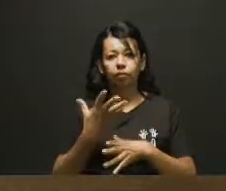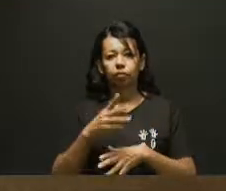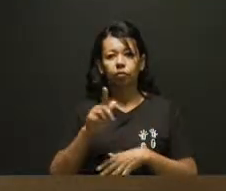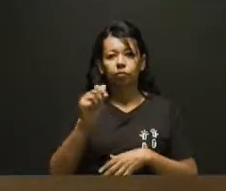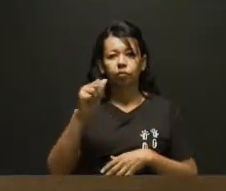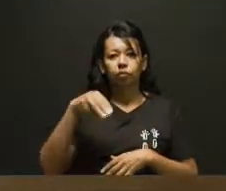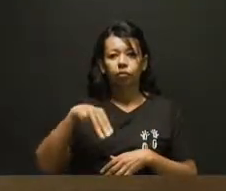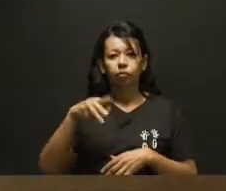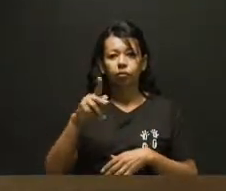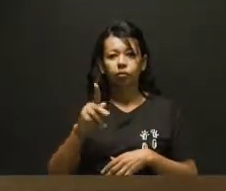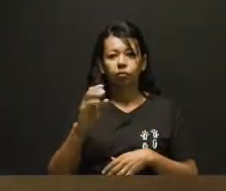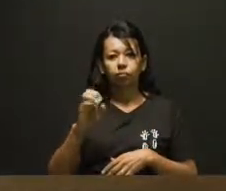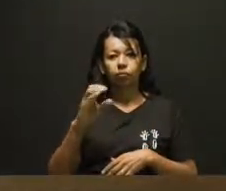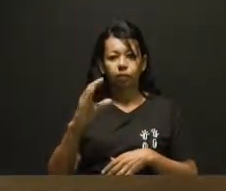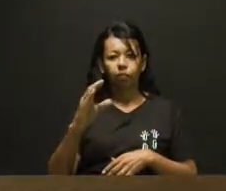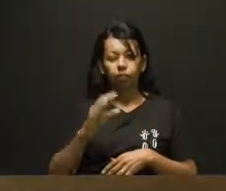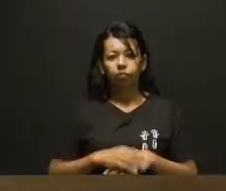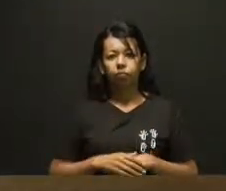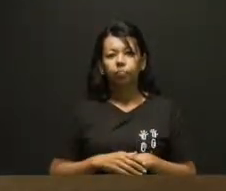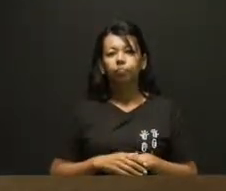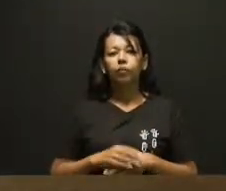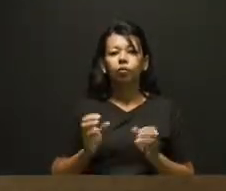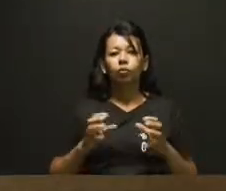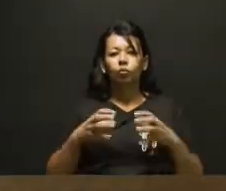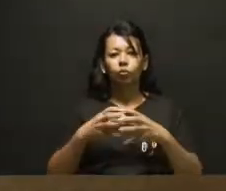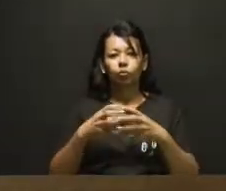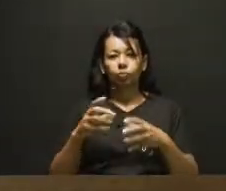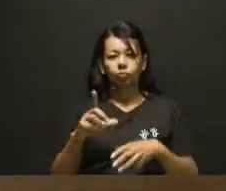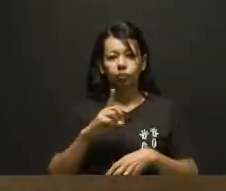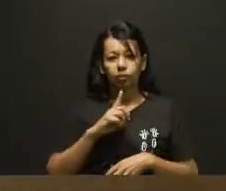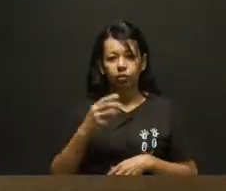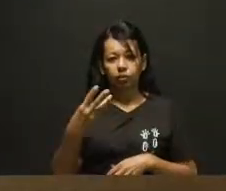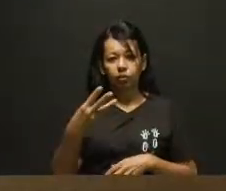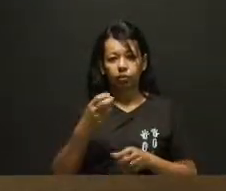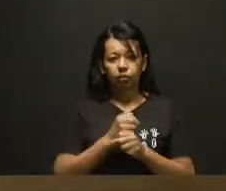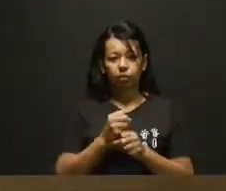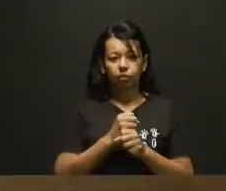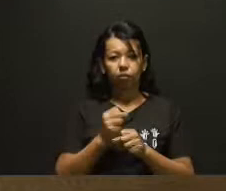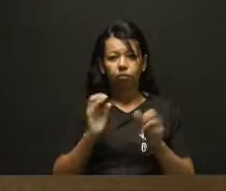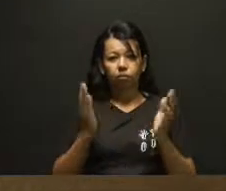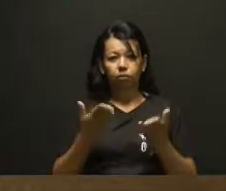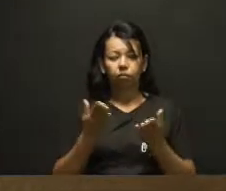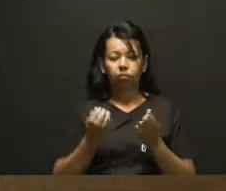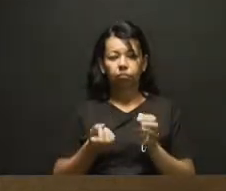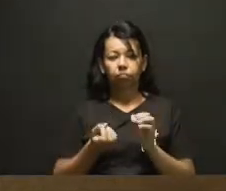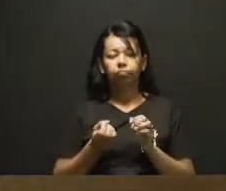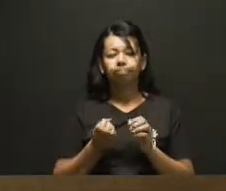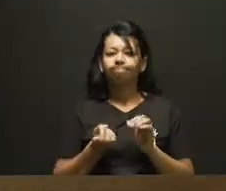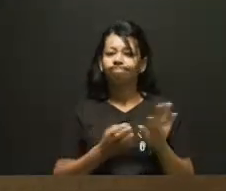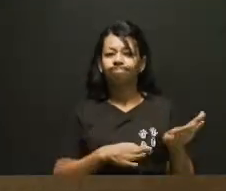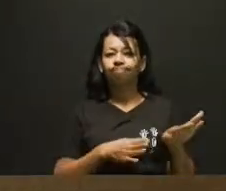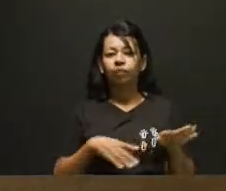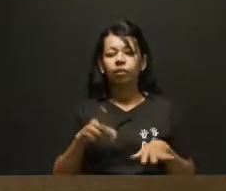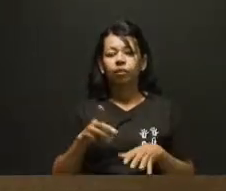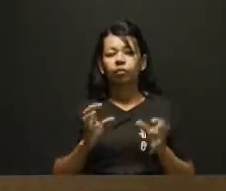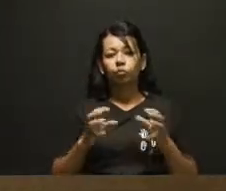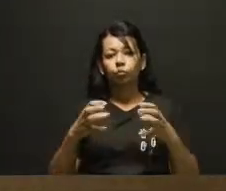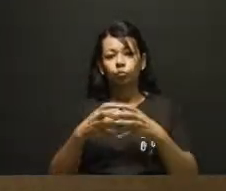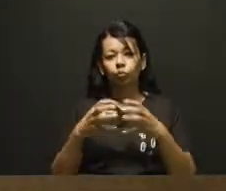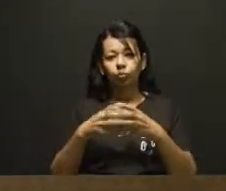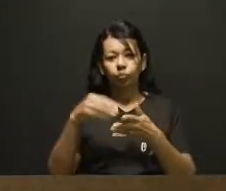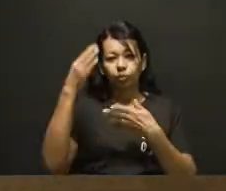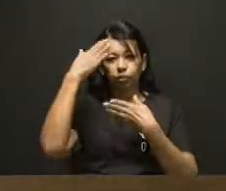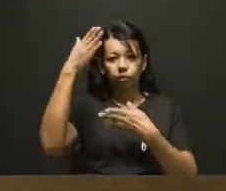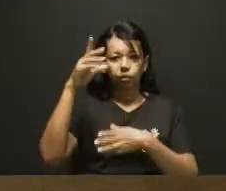nosso grupo fez três anos né e agora tá deixando de ser um grupo graças a deus né